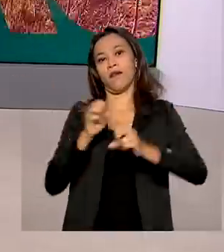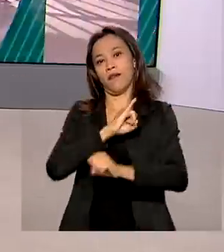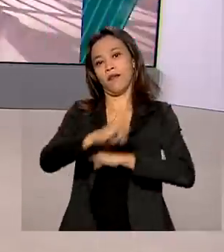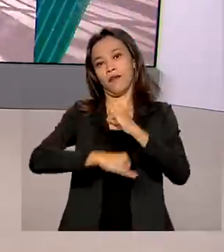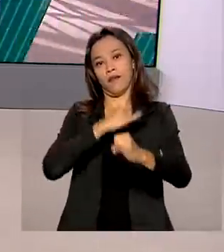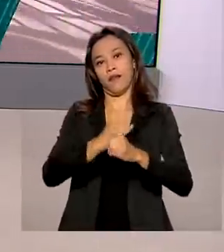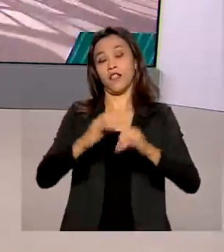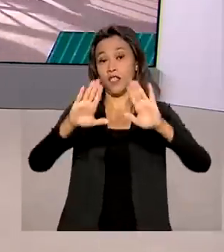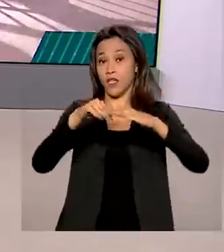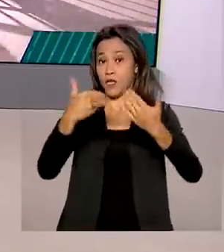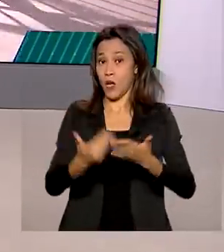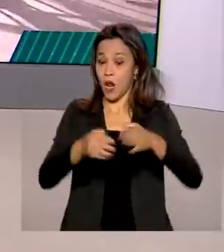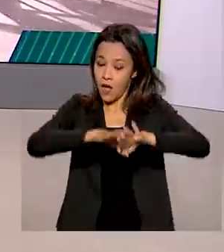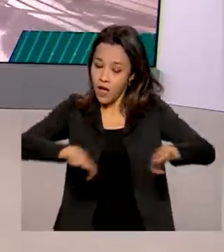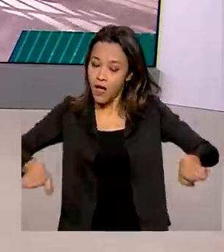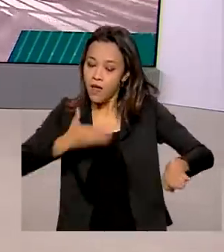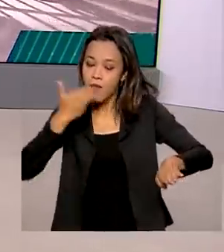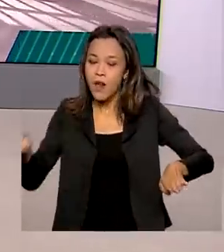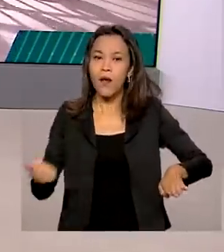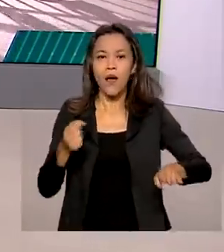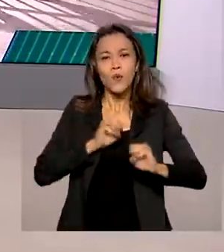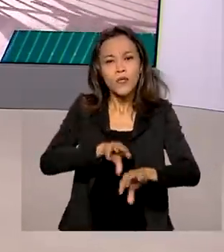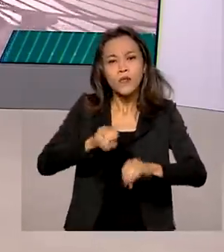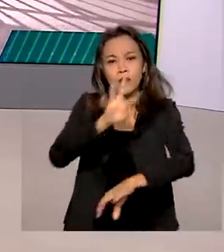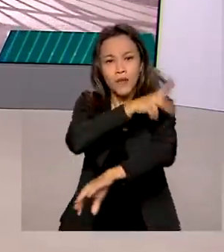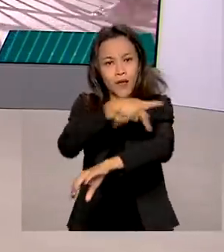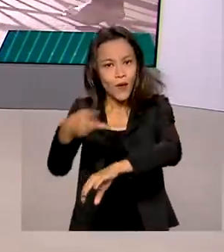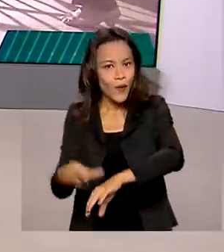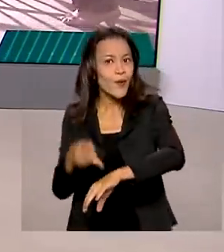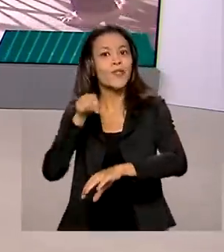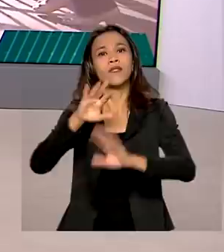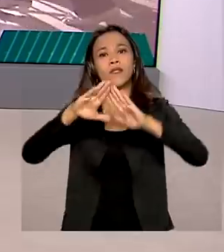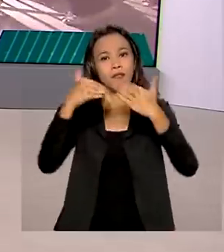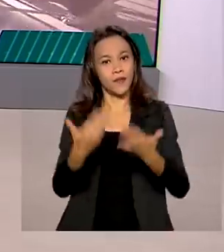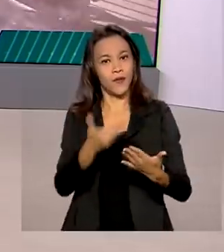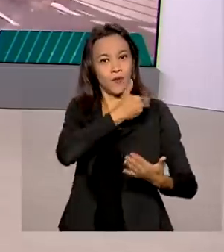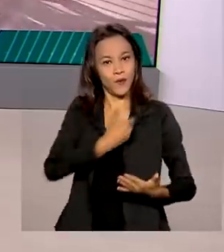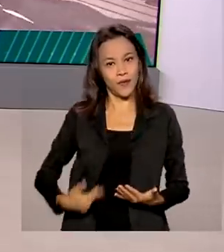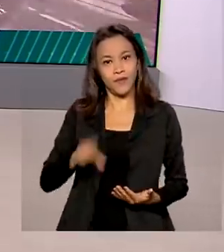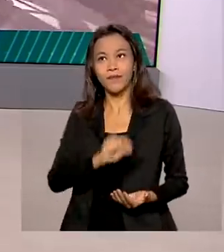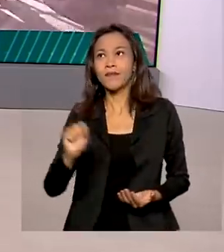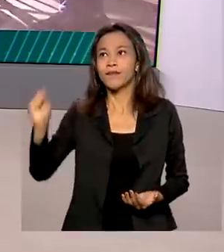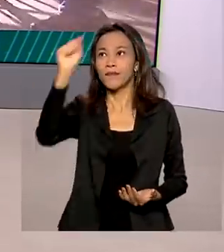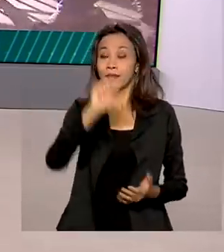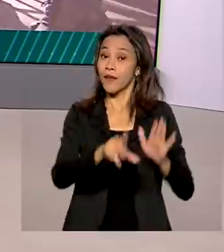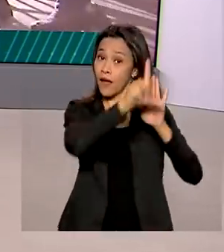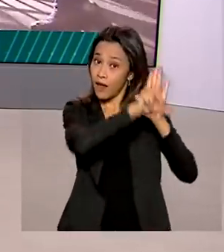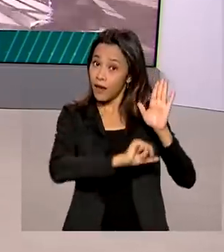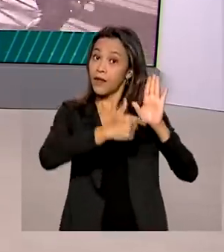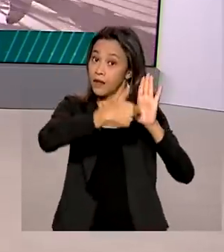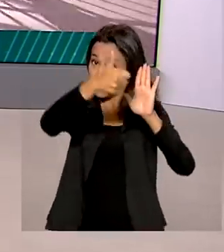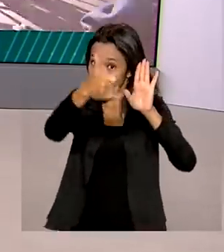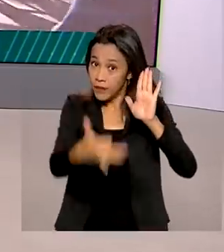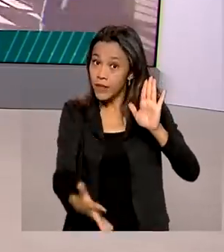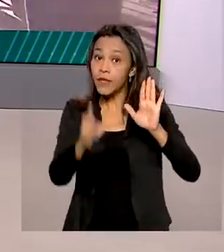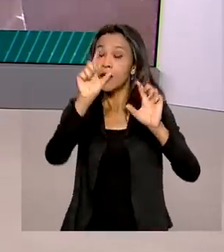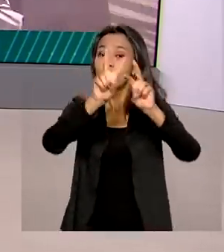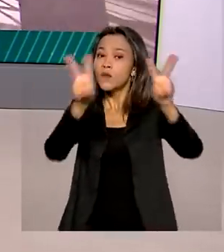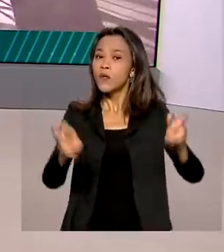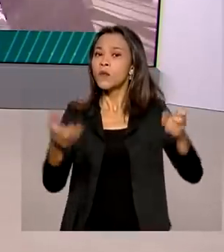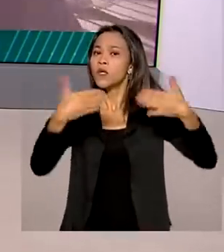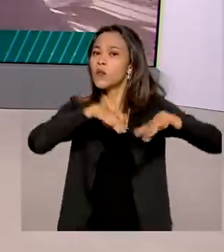e melhorar o uso pedagógico de tecnologias digitais nas escolas públicas. A lei também prevê ações voltadas à inclusão,